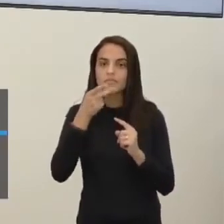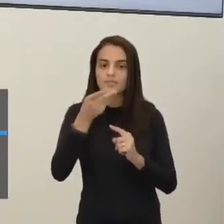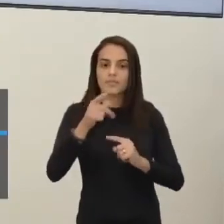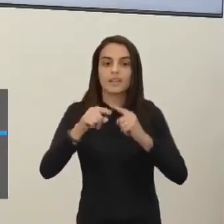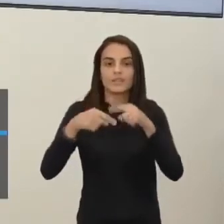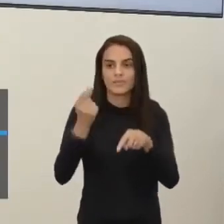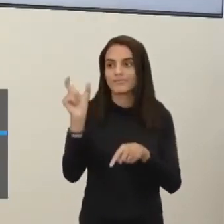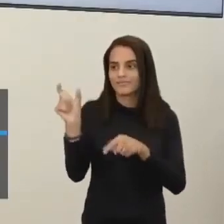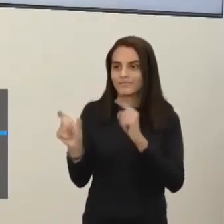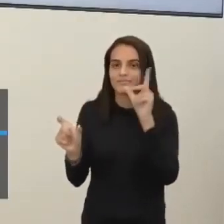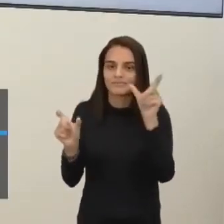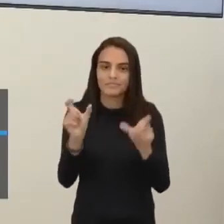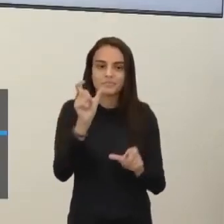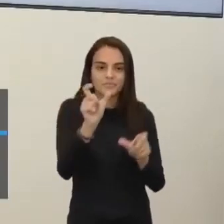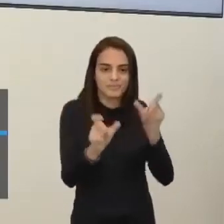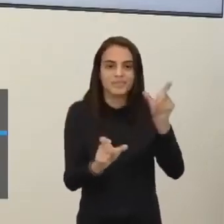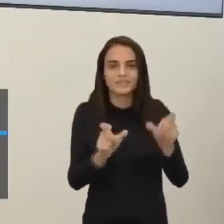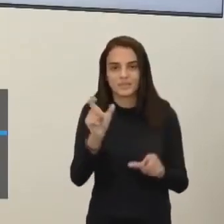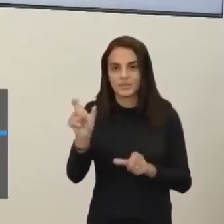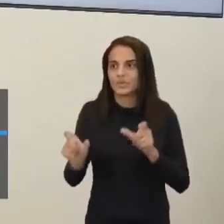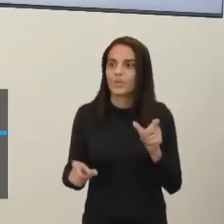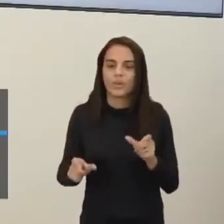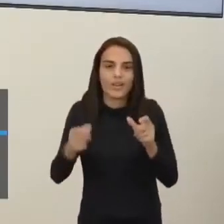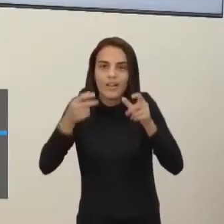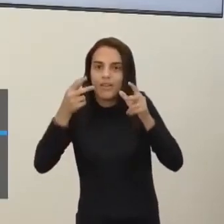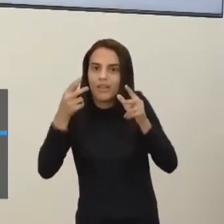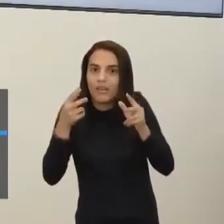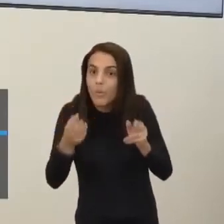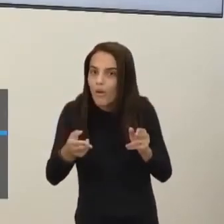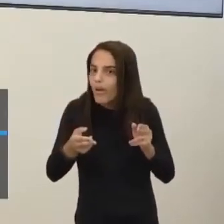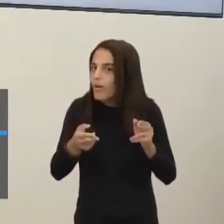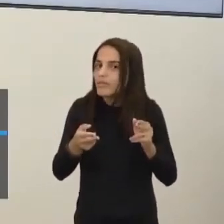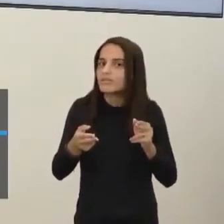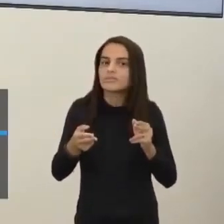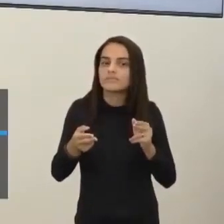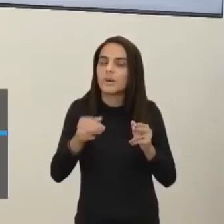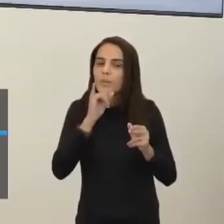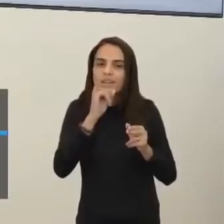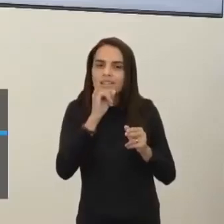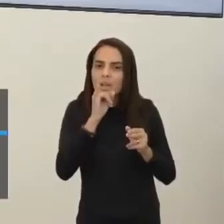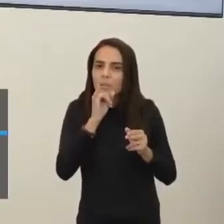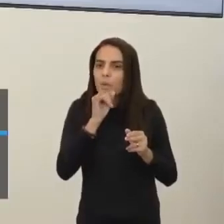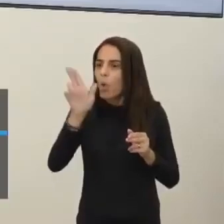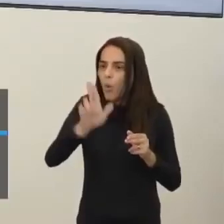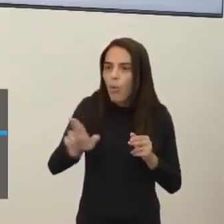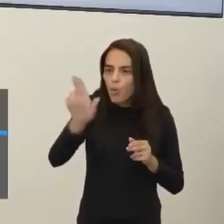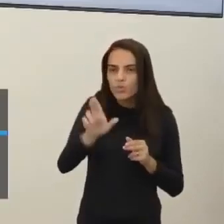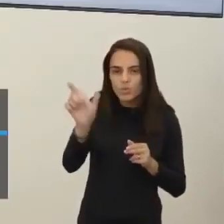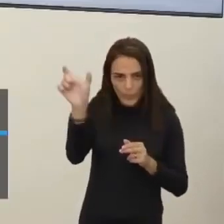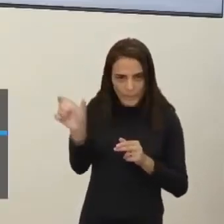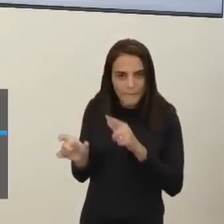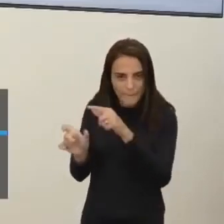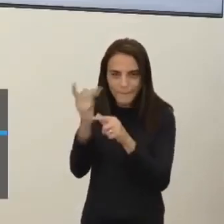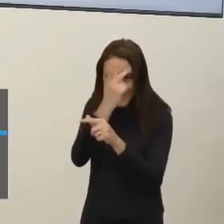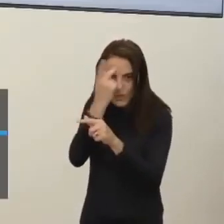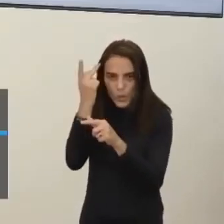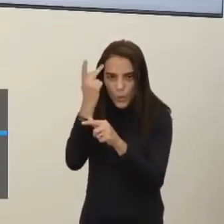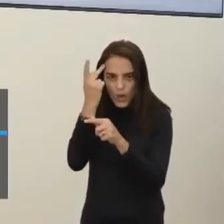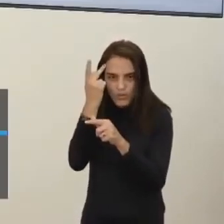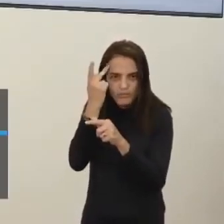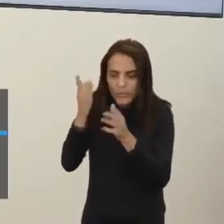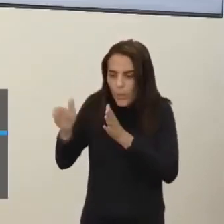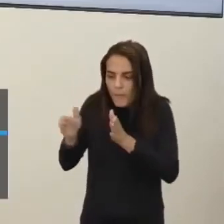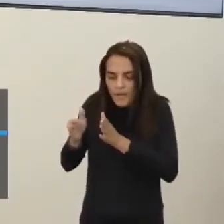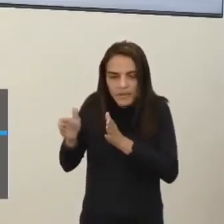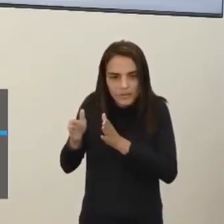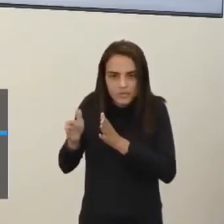as pessoas. Sim. A gente acaba meio que tornando as pessoas descartáveis. Então eu uso você por um certo período,